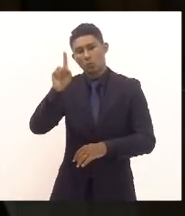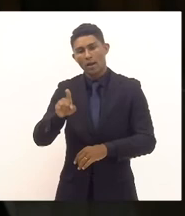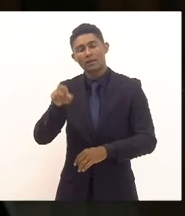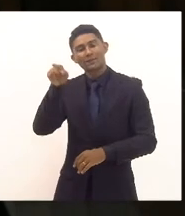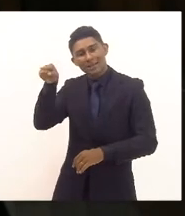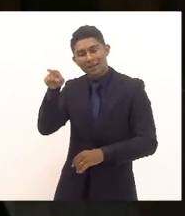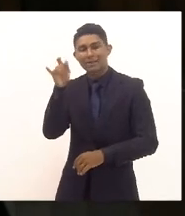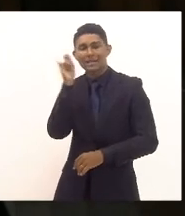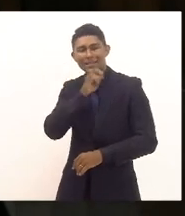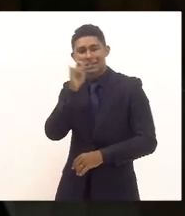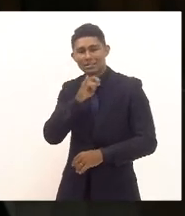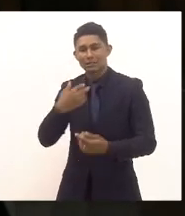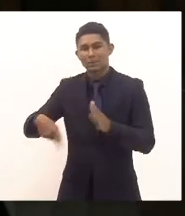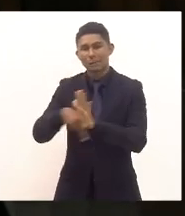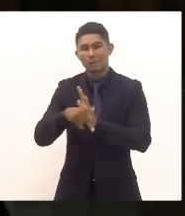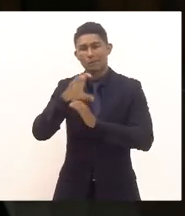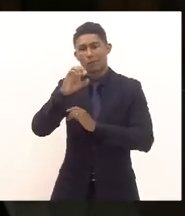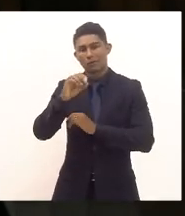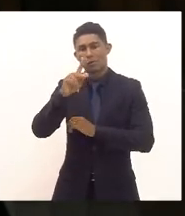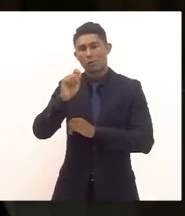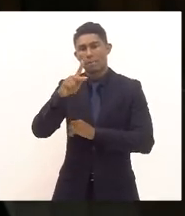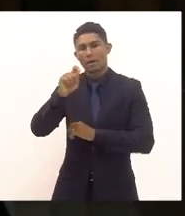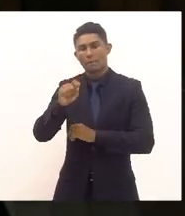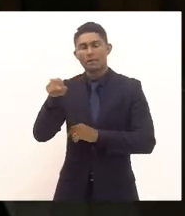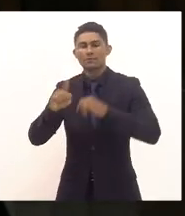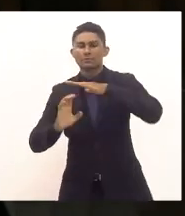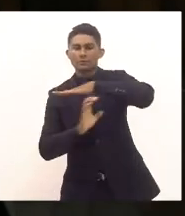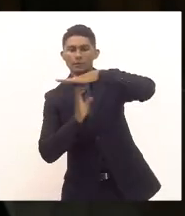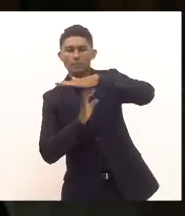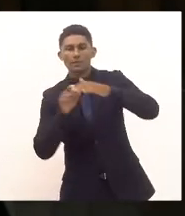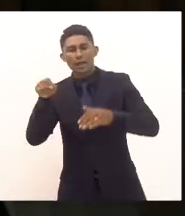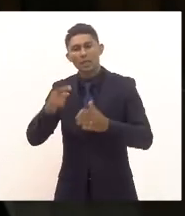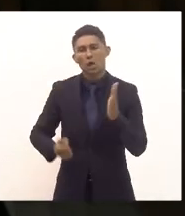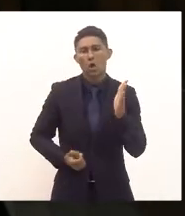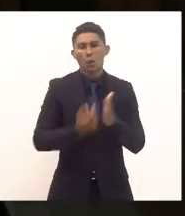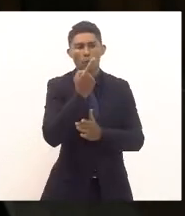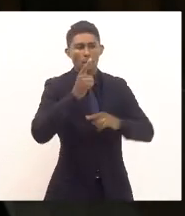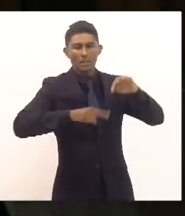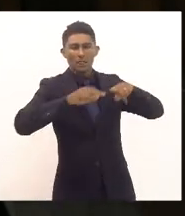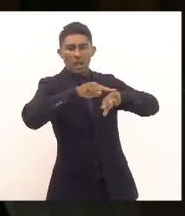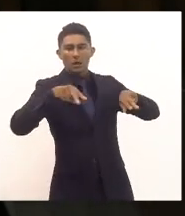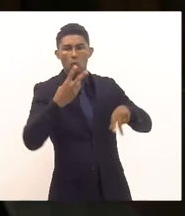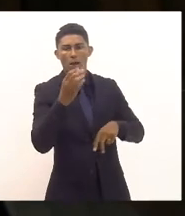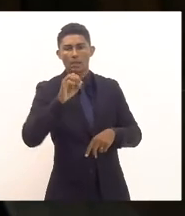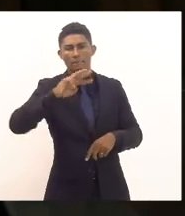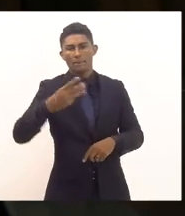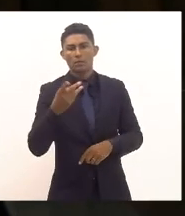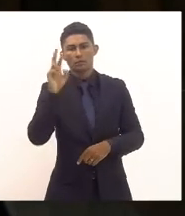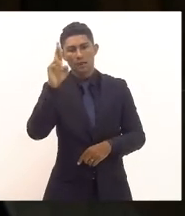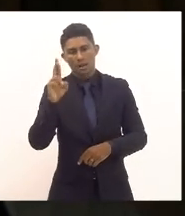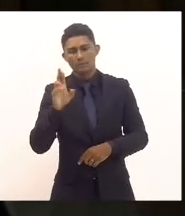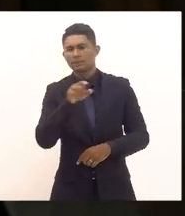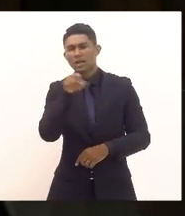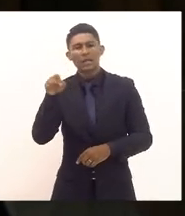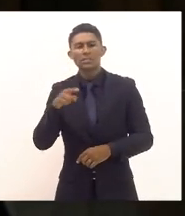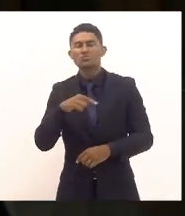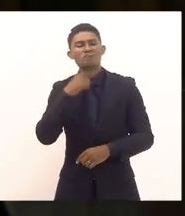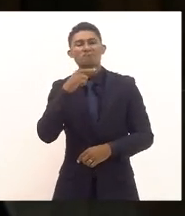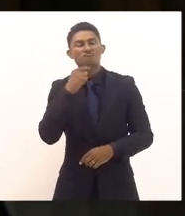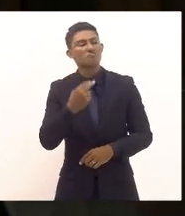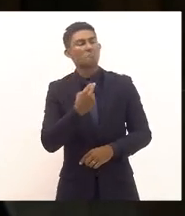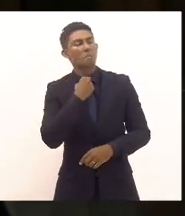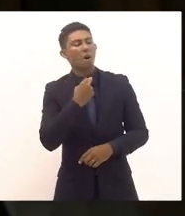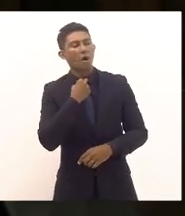mal fornecido a cor Papa uma empresa que comprou equipamento de 40 milhões de reais e não pode botar para funcionar